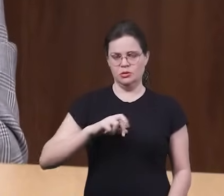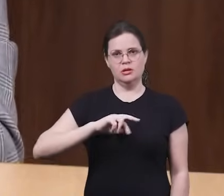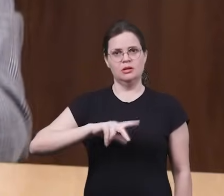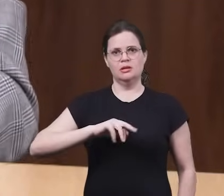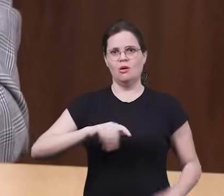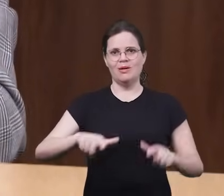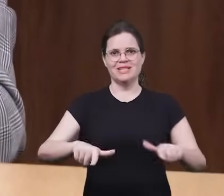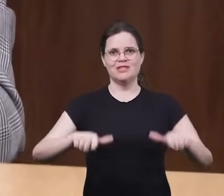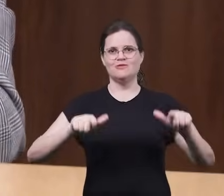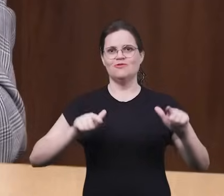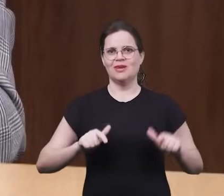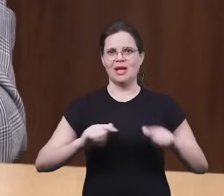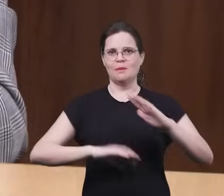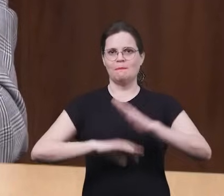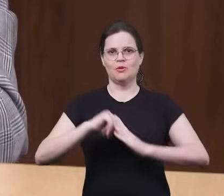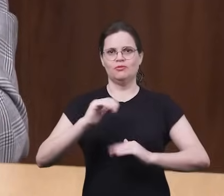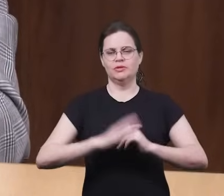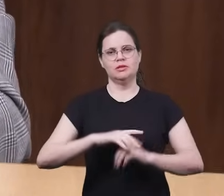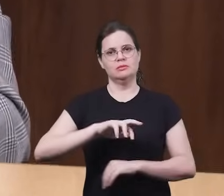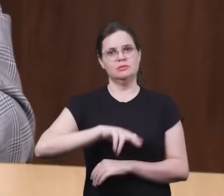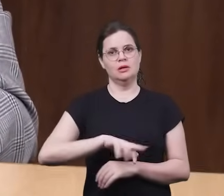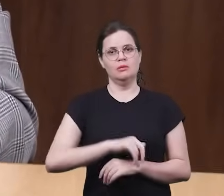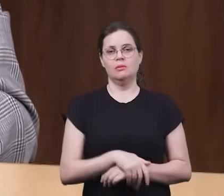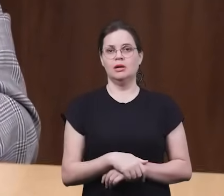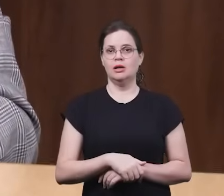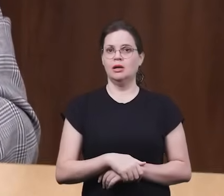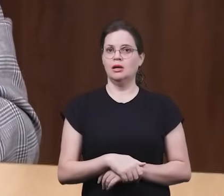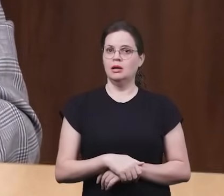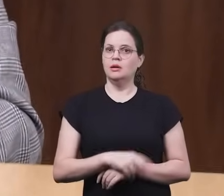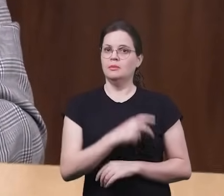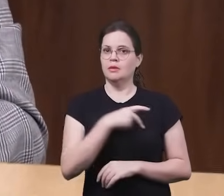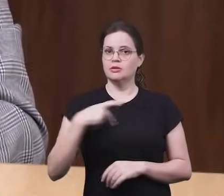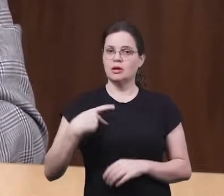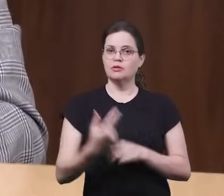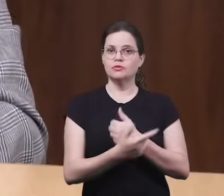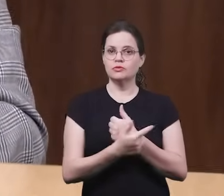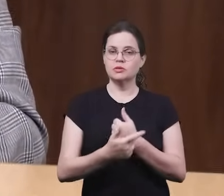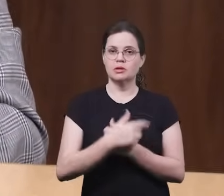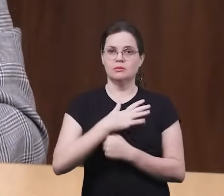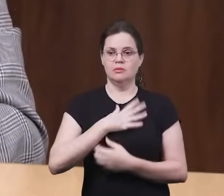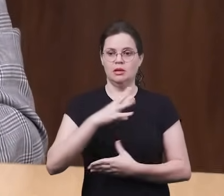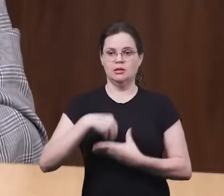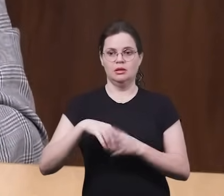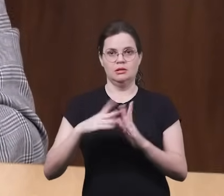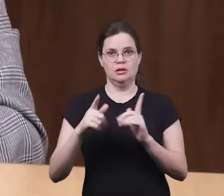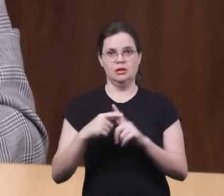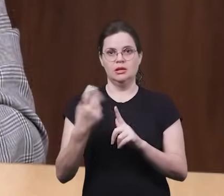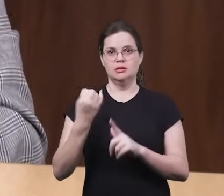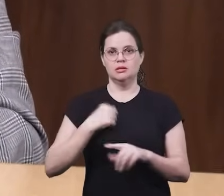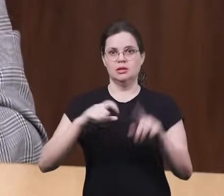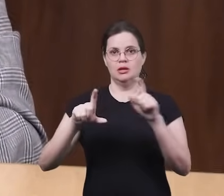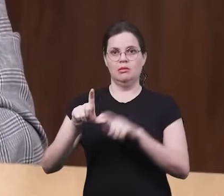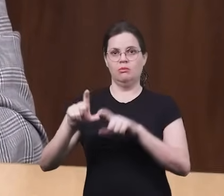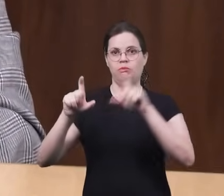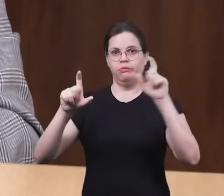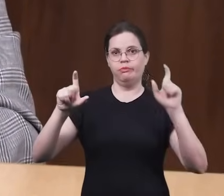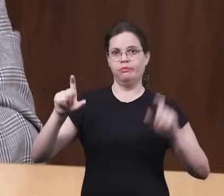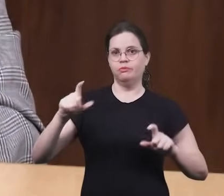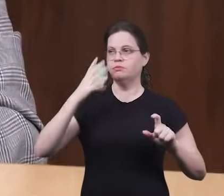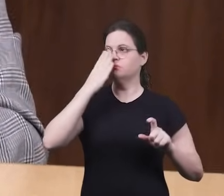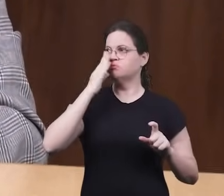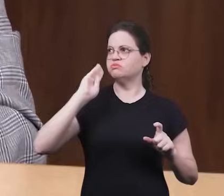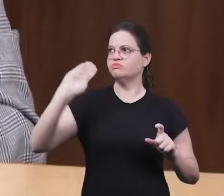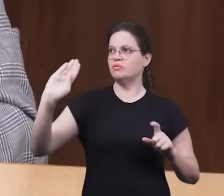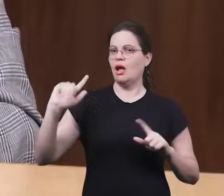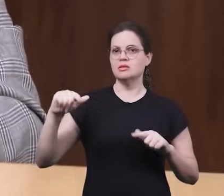perdeu o cajado, você perdeu a função. E como é que você perde o cajado? Quando você perde a direção do Espírito Santo na sua vida. O